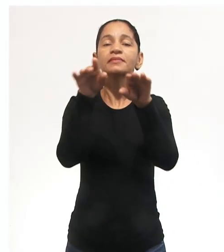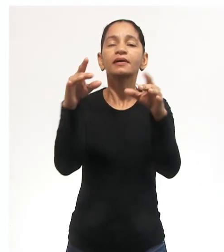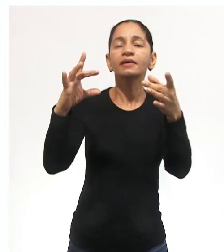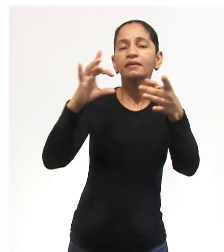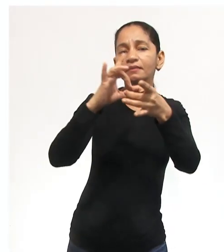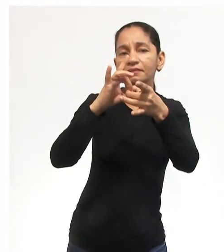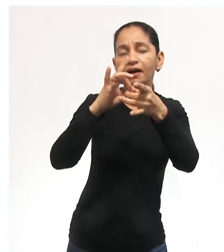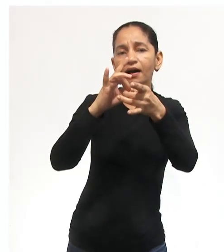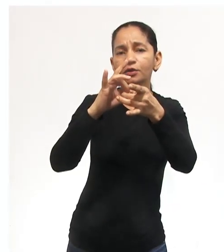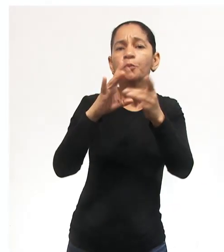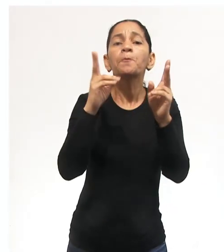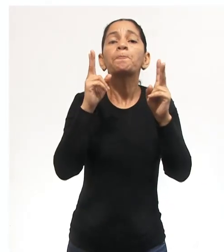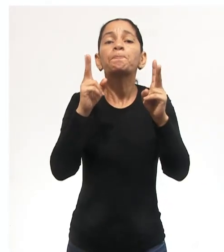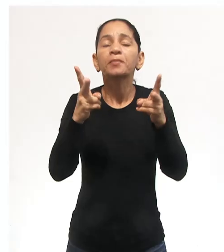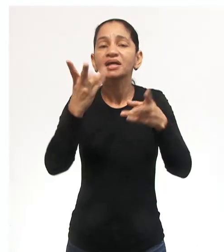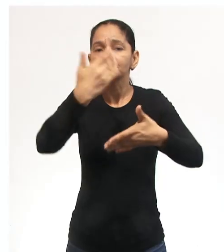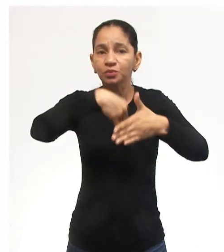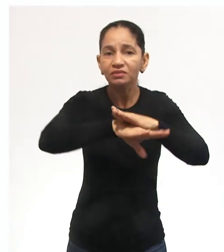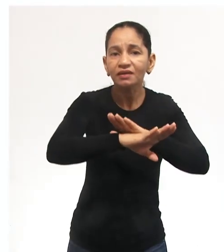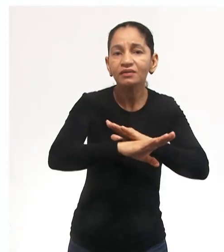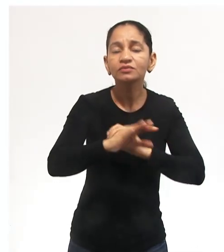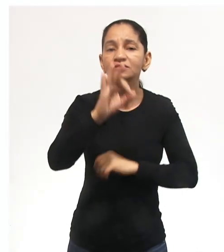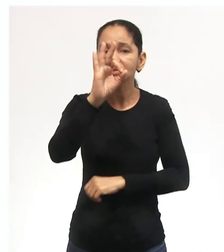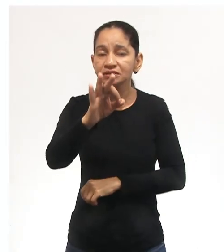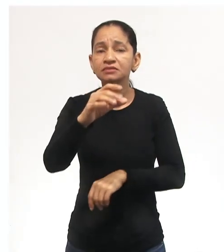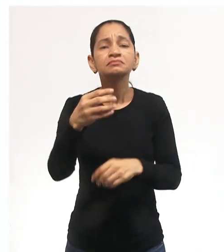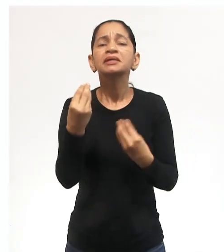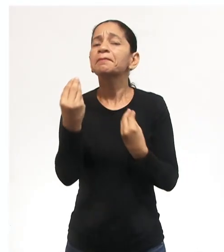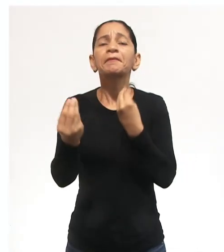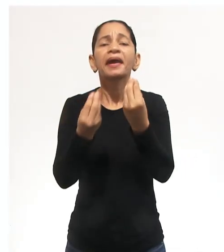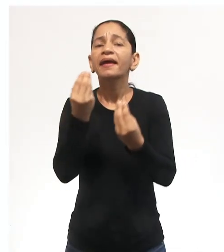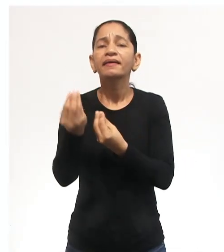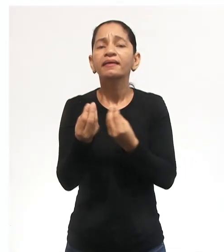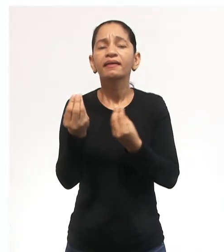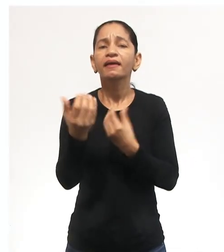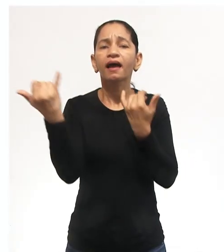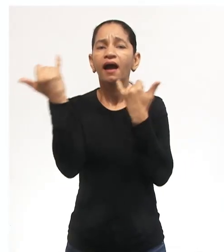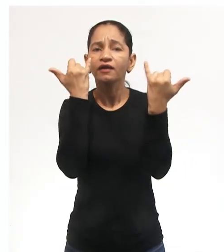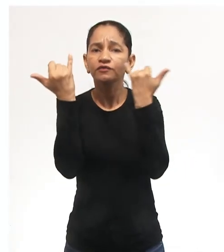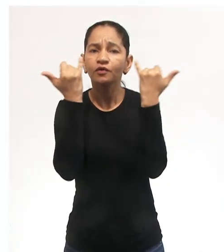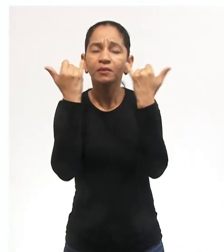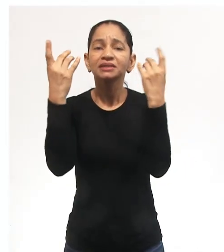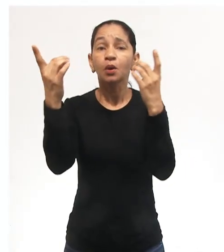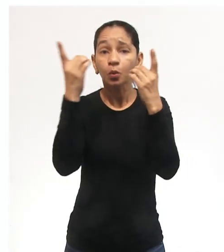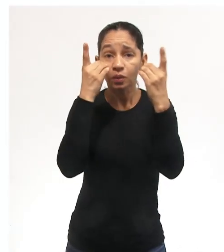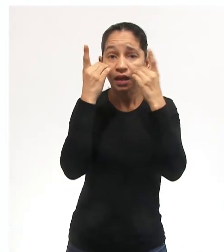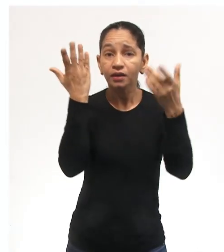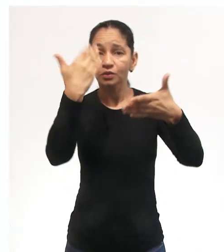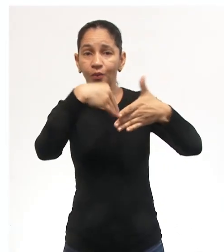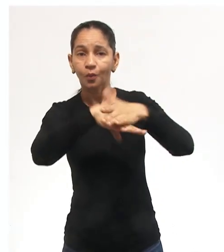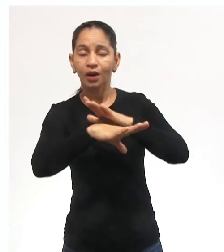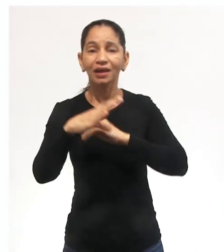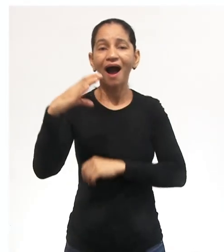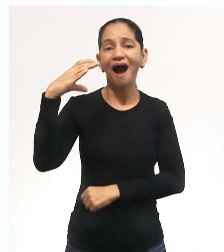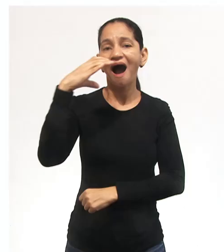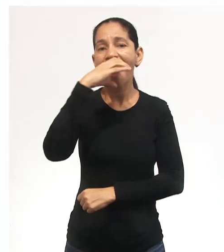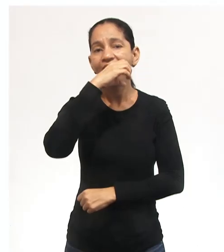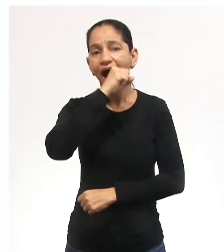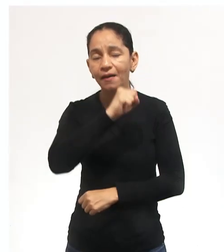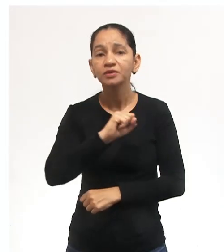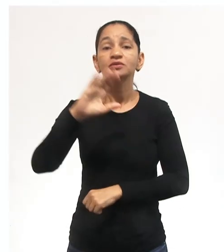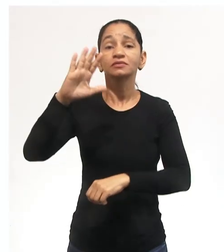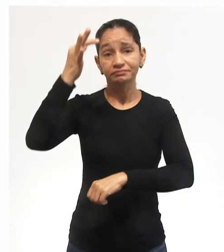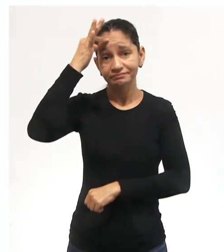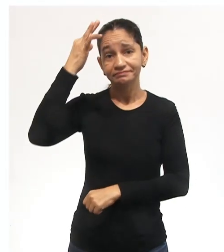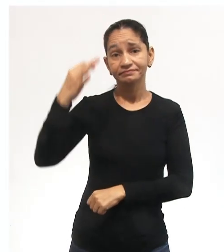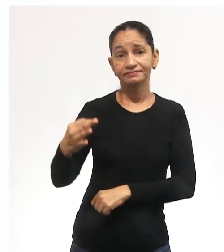um único lugar, em um único sistema. Para quê? Para melhorar a eficiência e a tomada